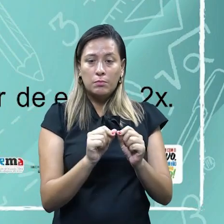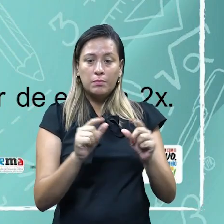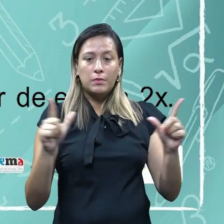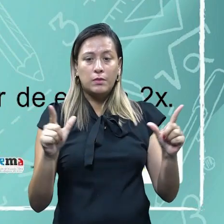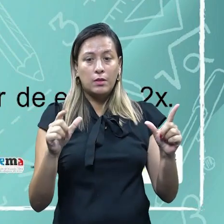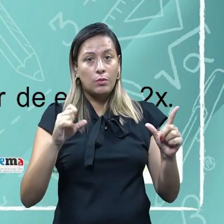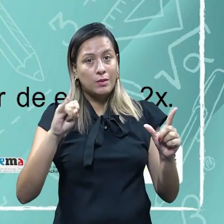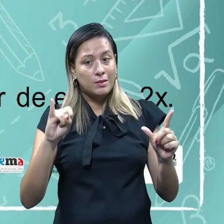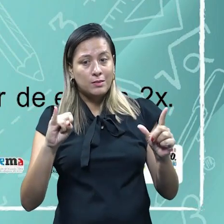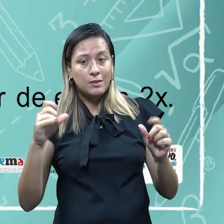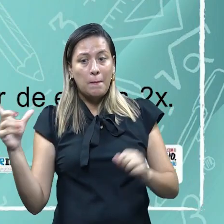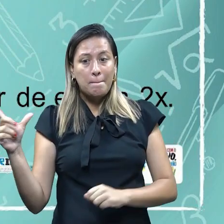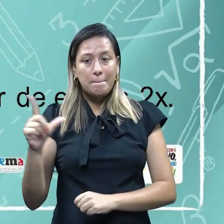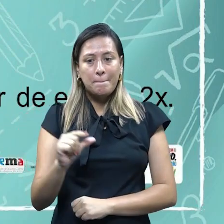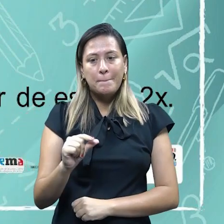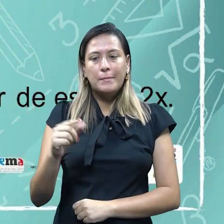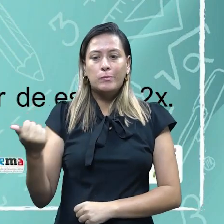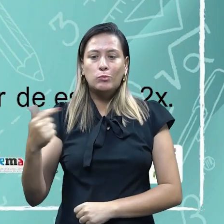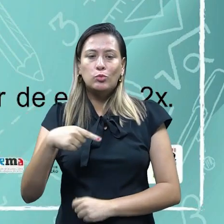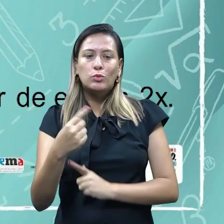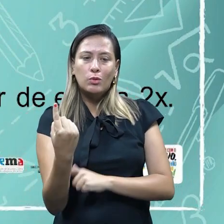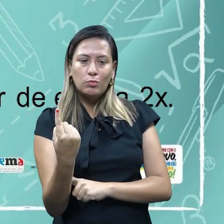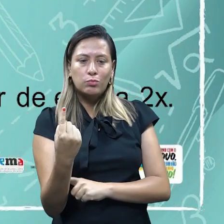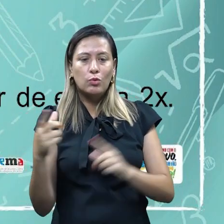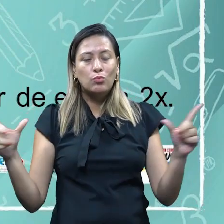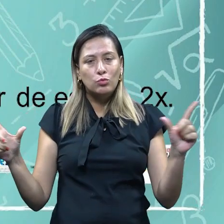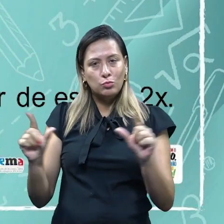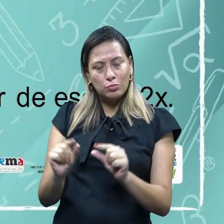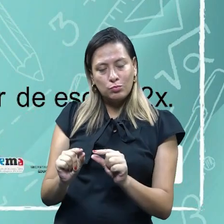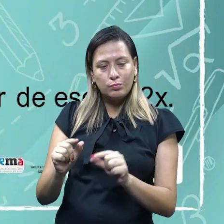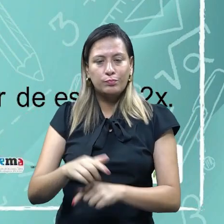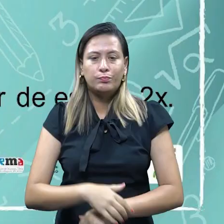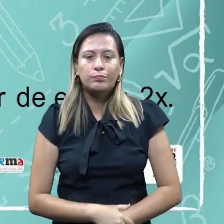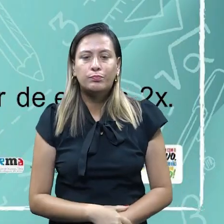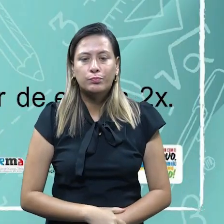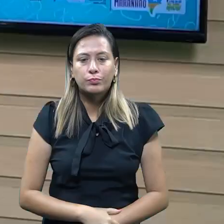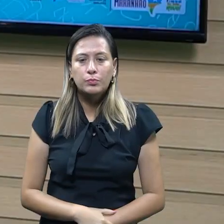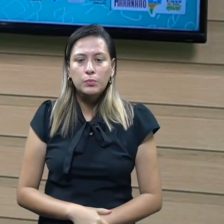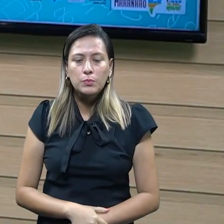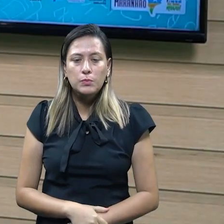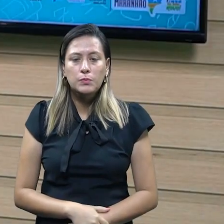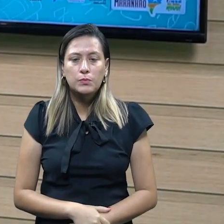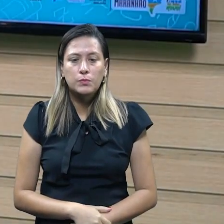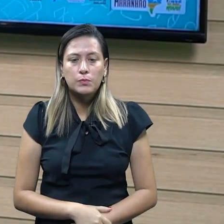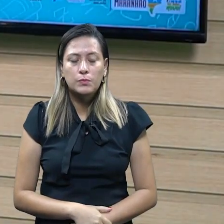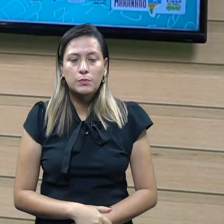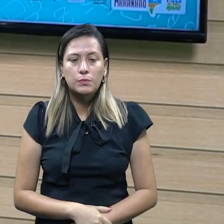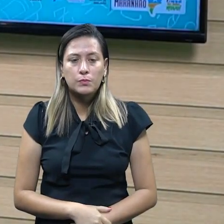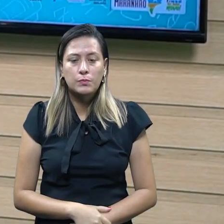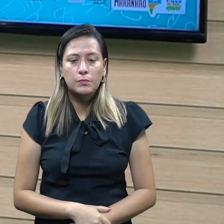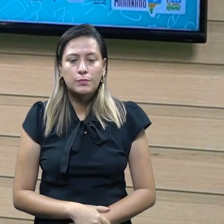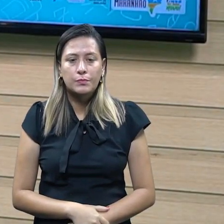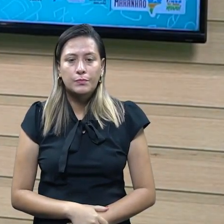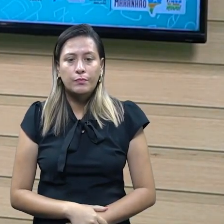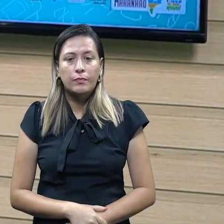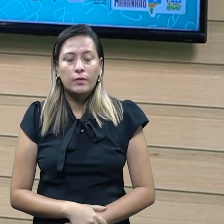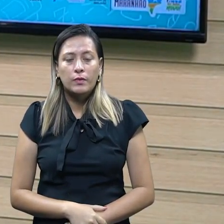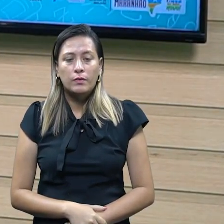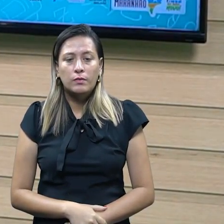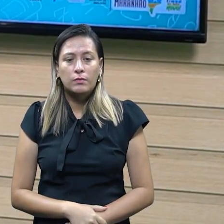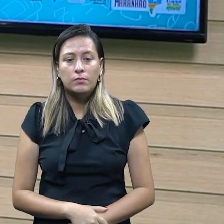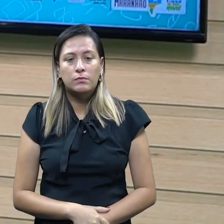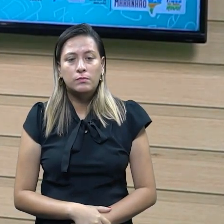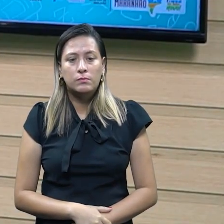é ampliado, e se for menor do que 1, ele é reduzido. Esse Zoom Escala é aquele que